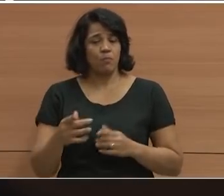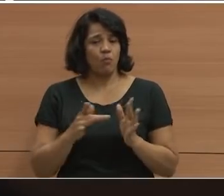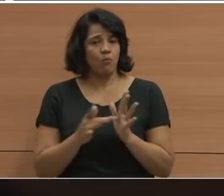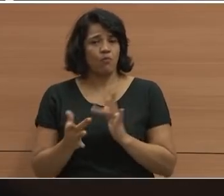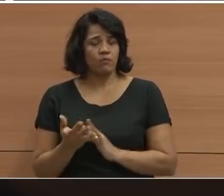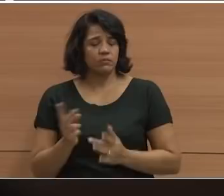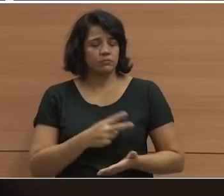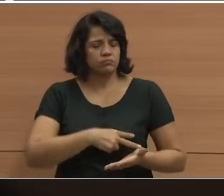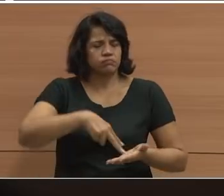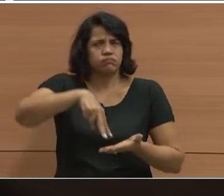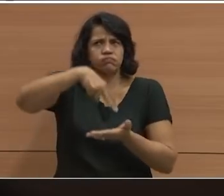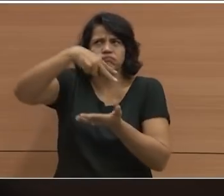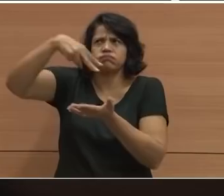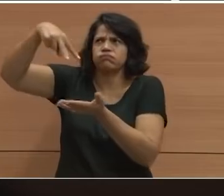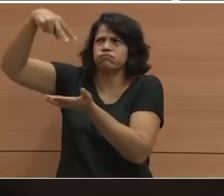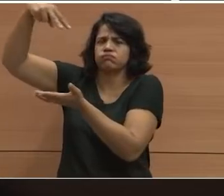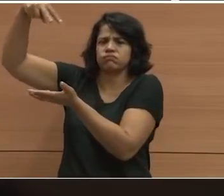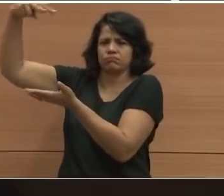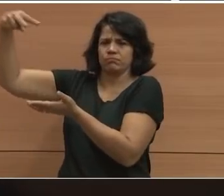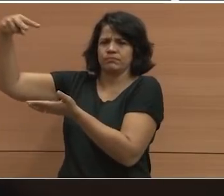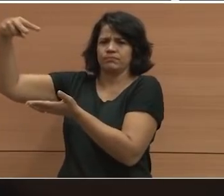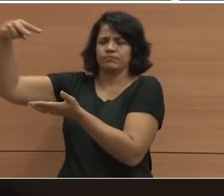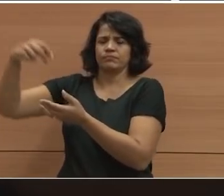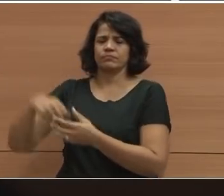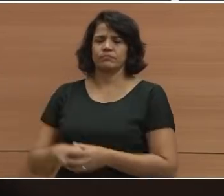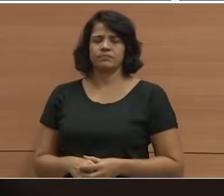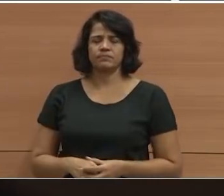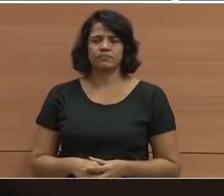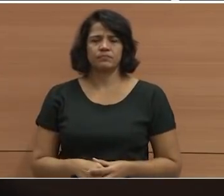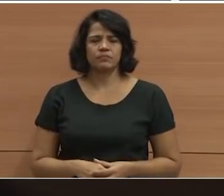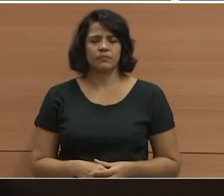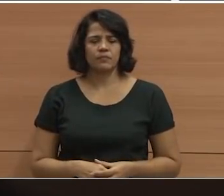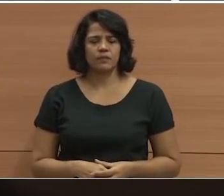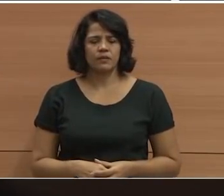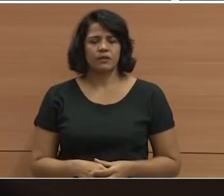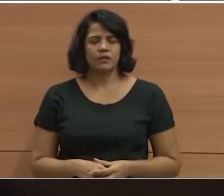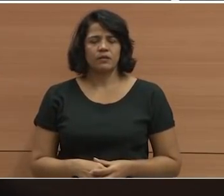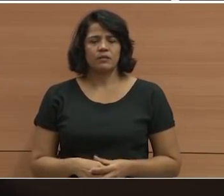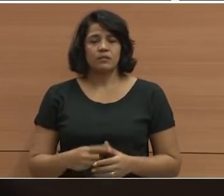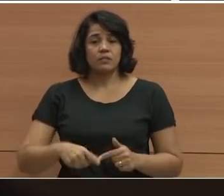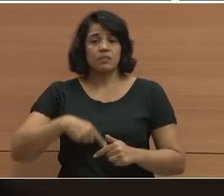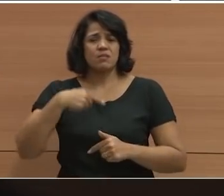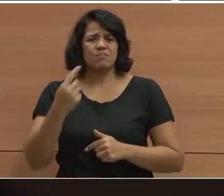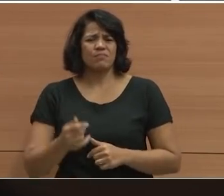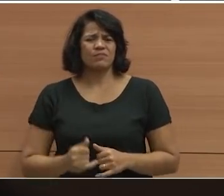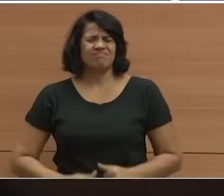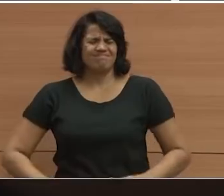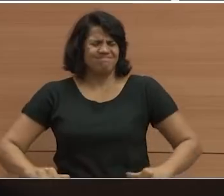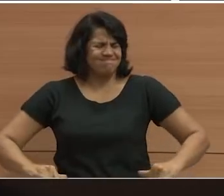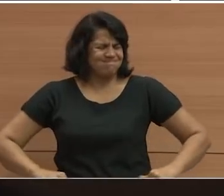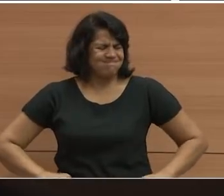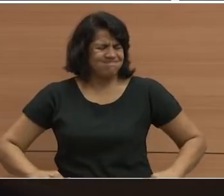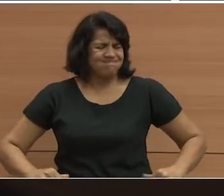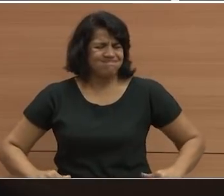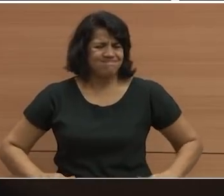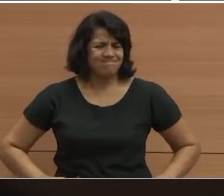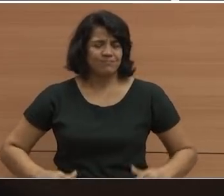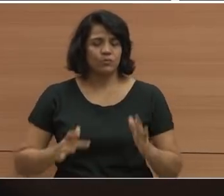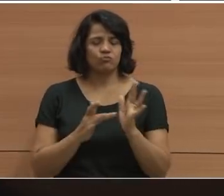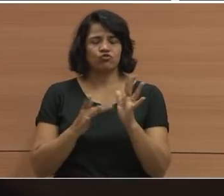alturas. A estes também, depois de ter padecido, se apresentou vivo, com muitas